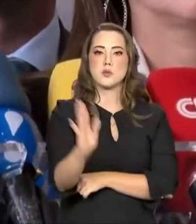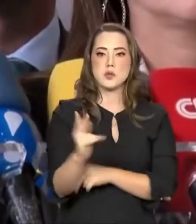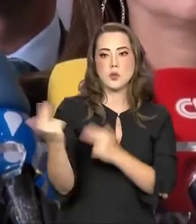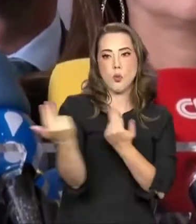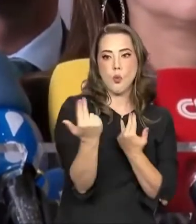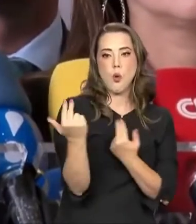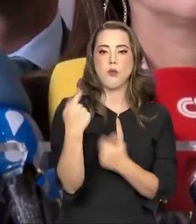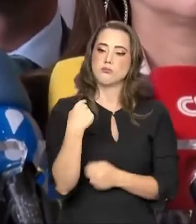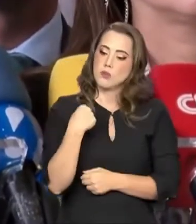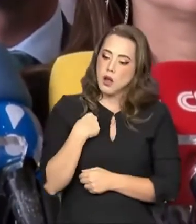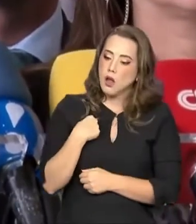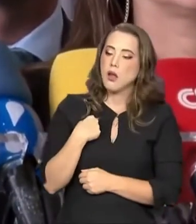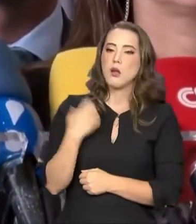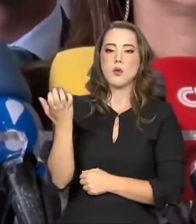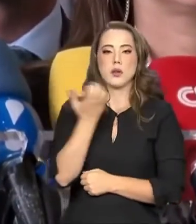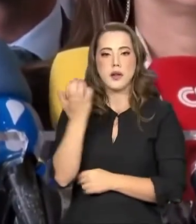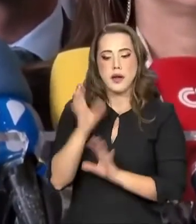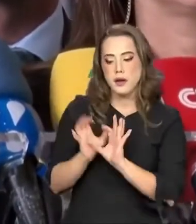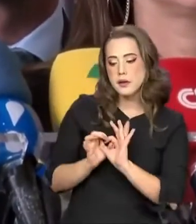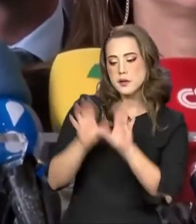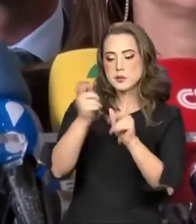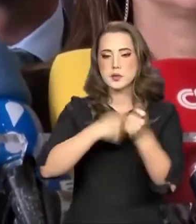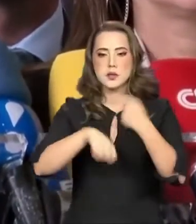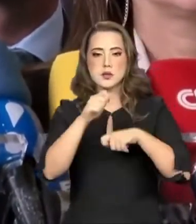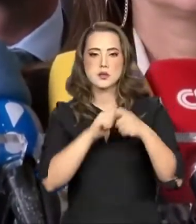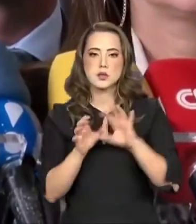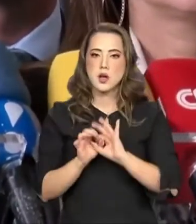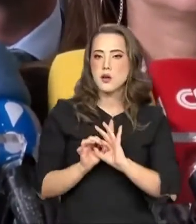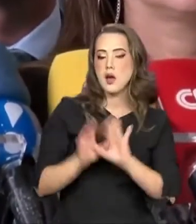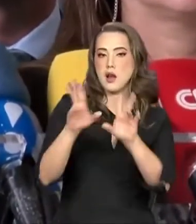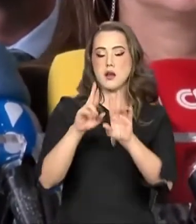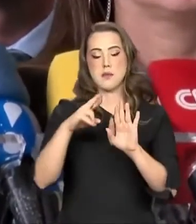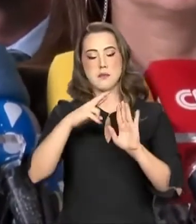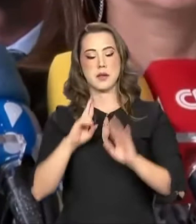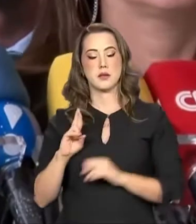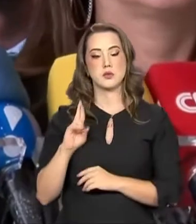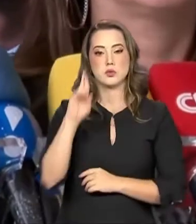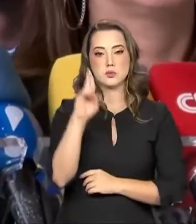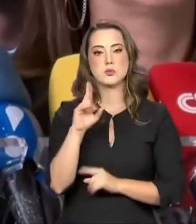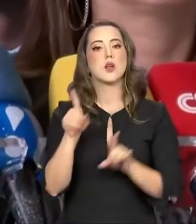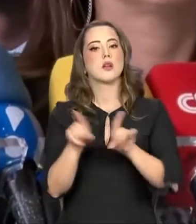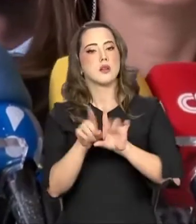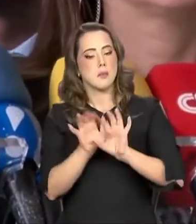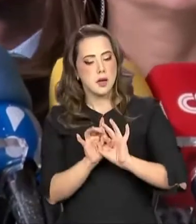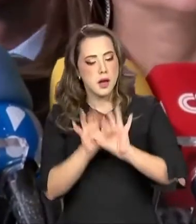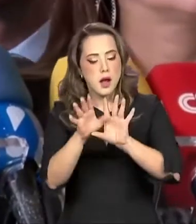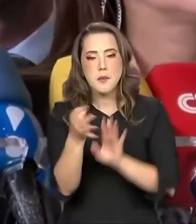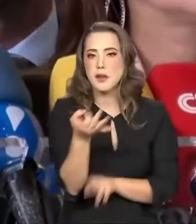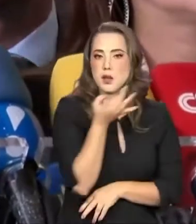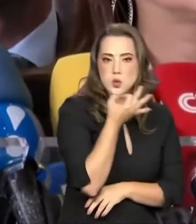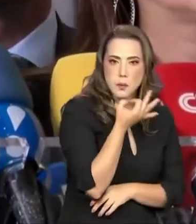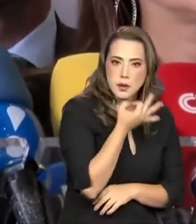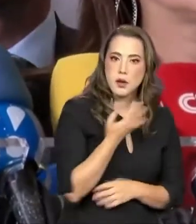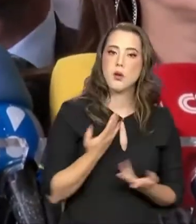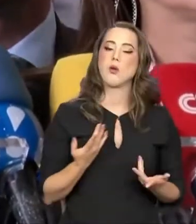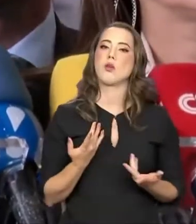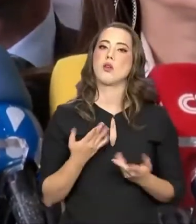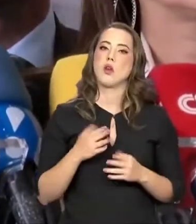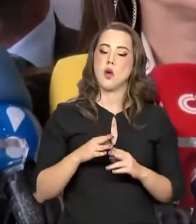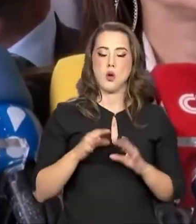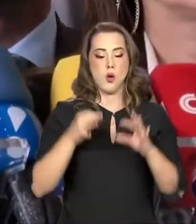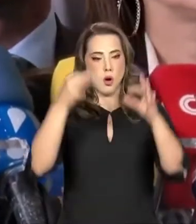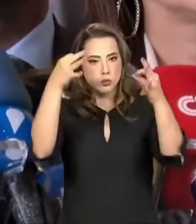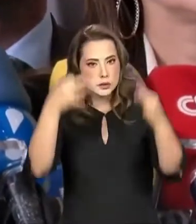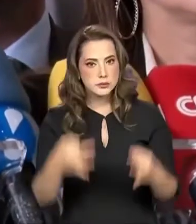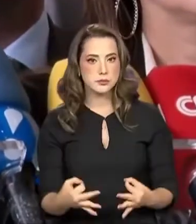defendem a liberdade econômica, a liberdade religiosa, a liberdade de opinião, a